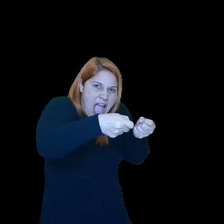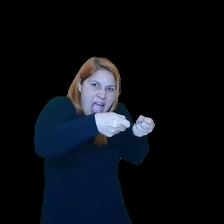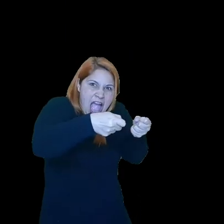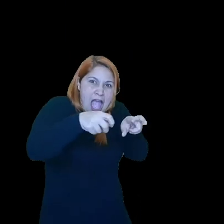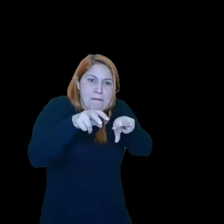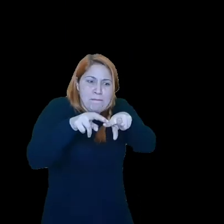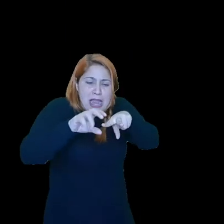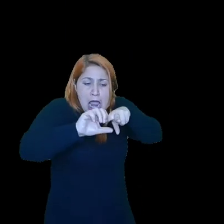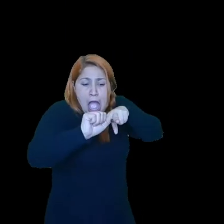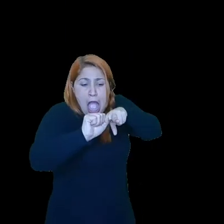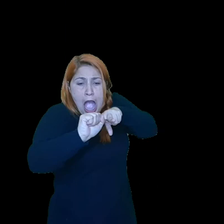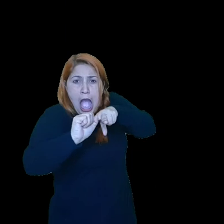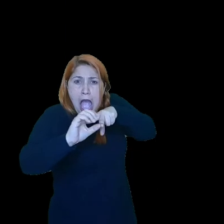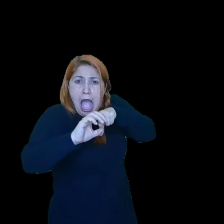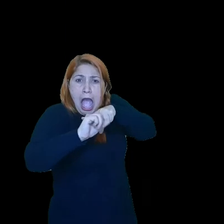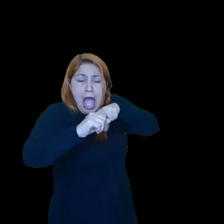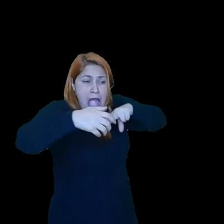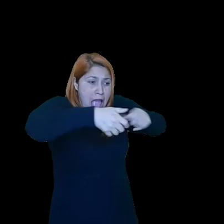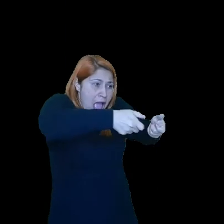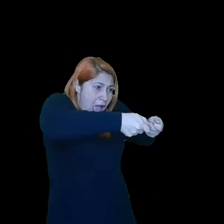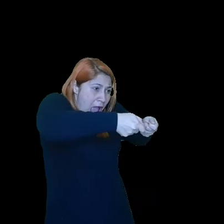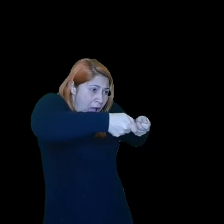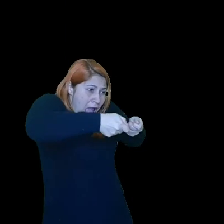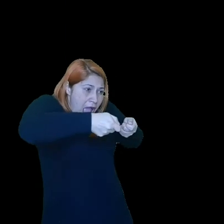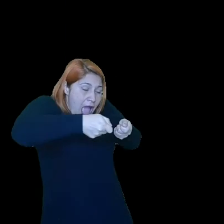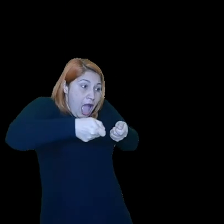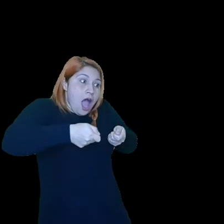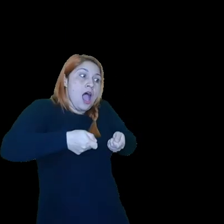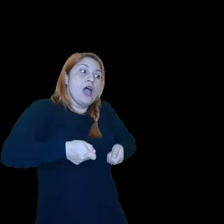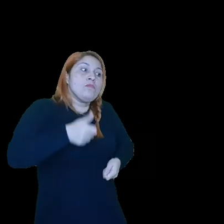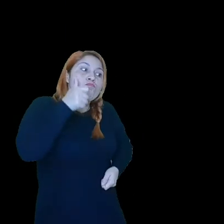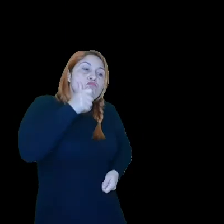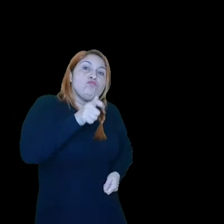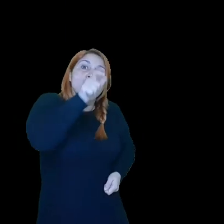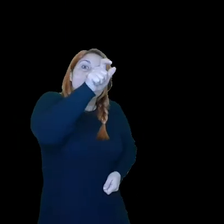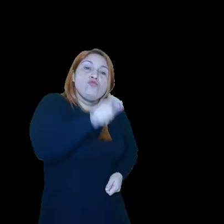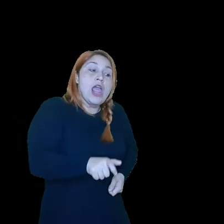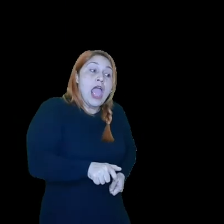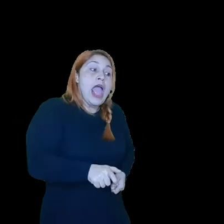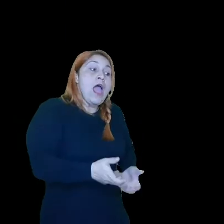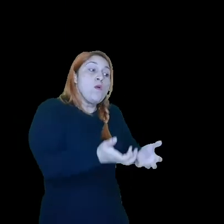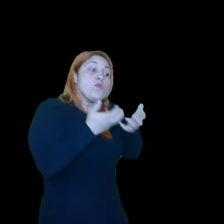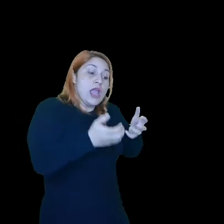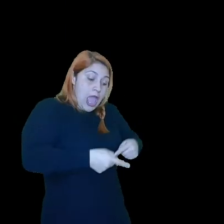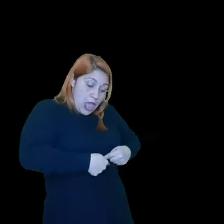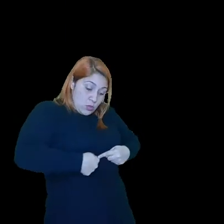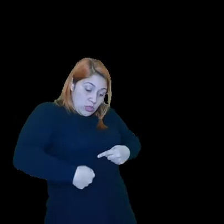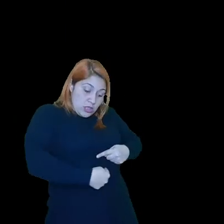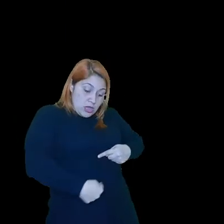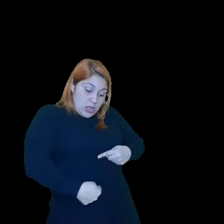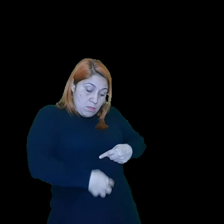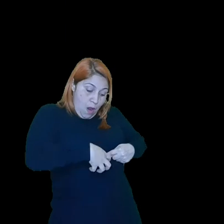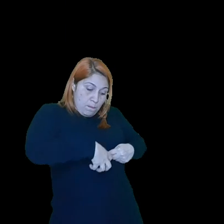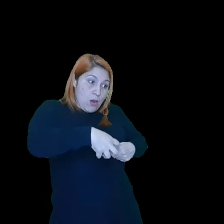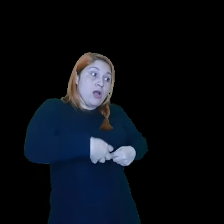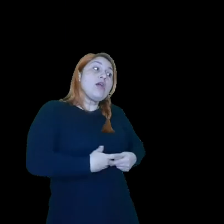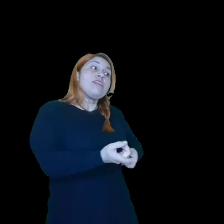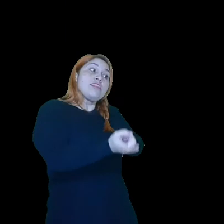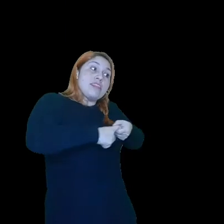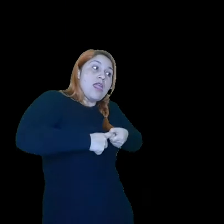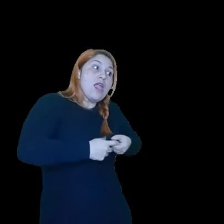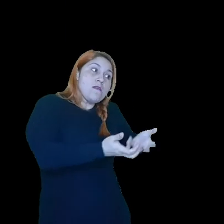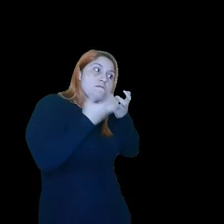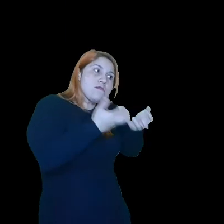gritando. Maria Angola, devolva minhas tripas e o meu estômago, que